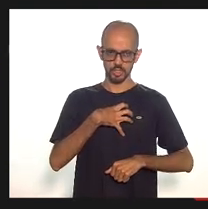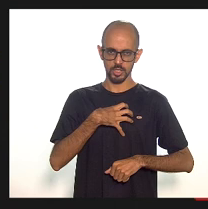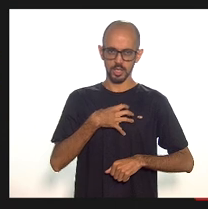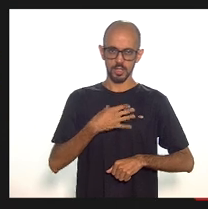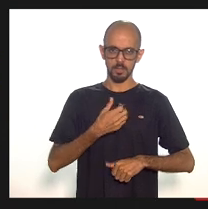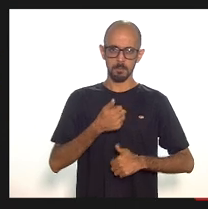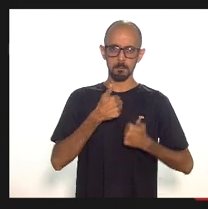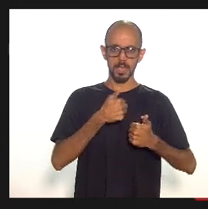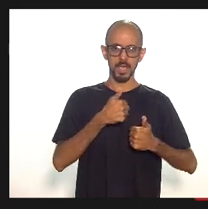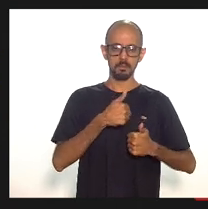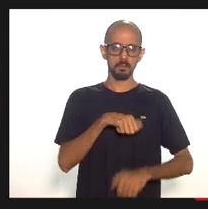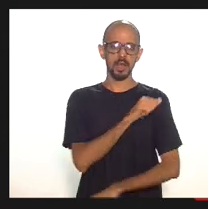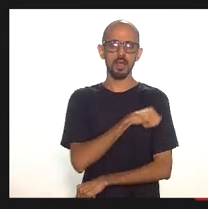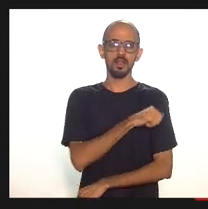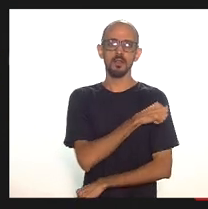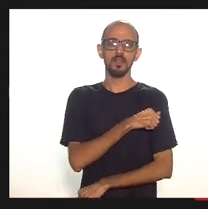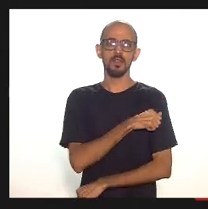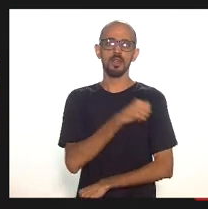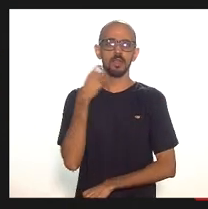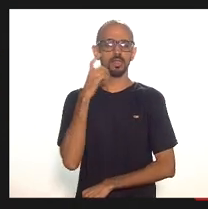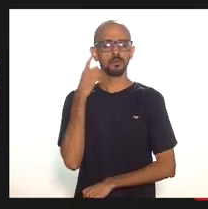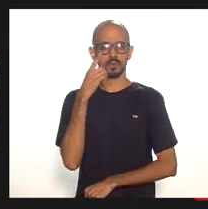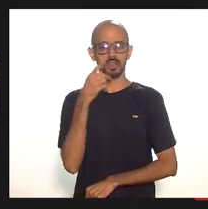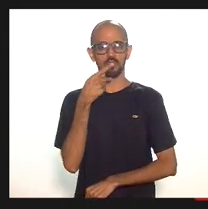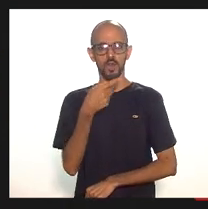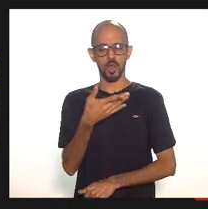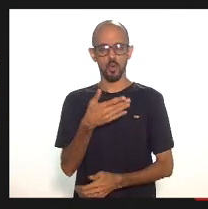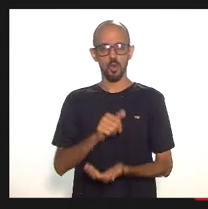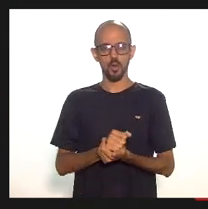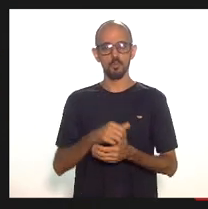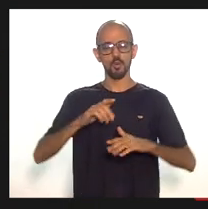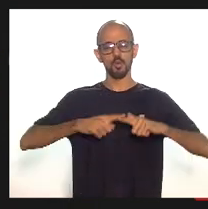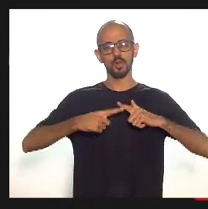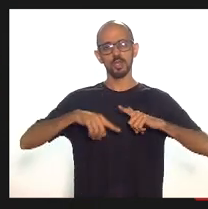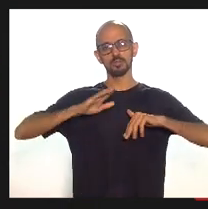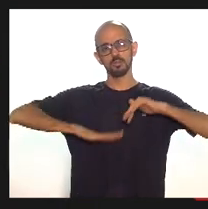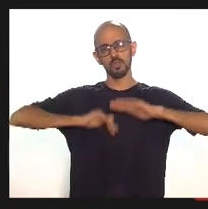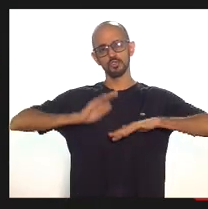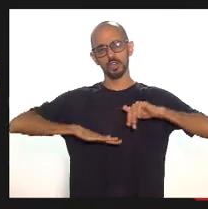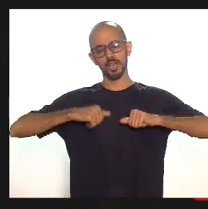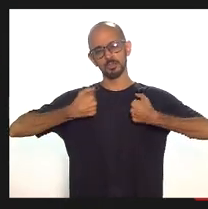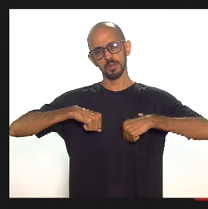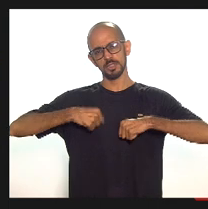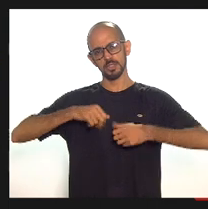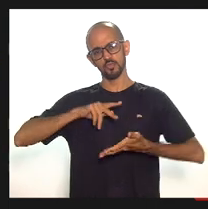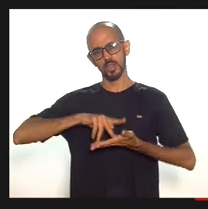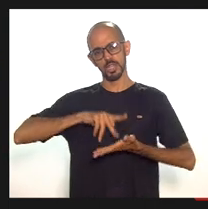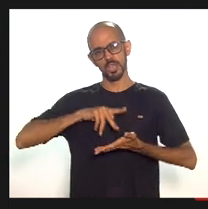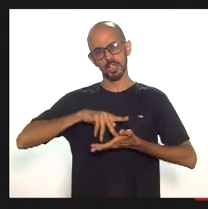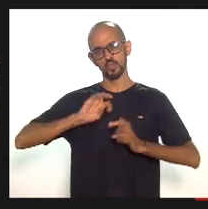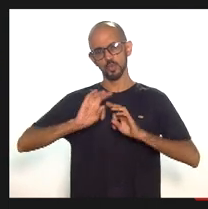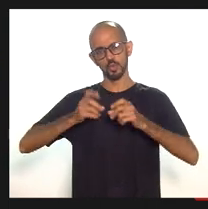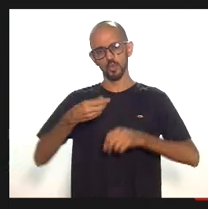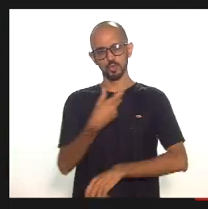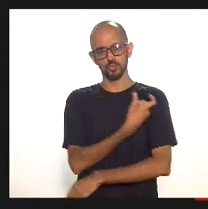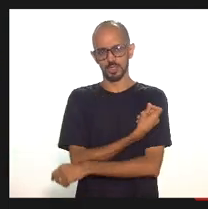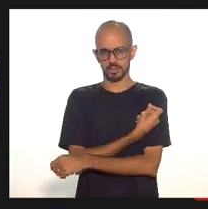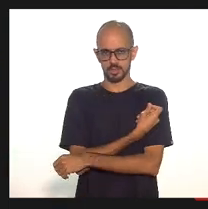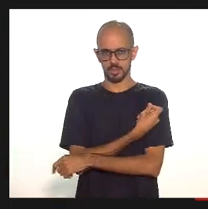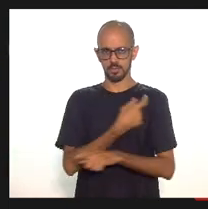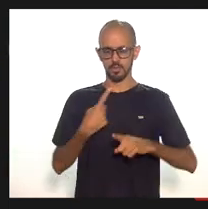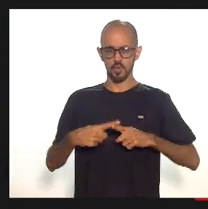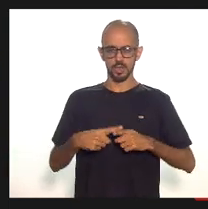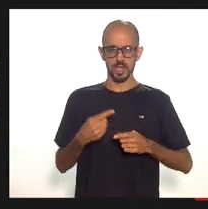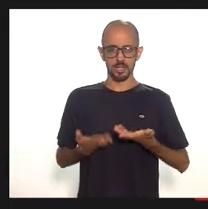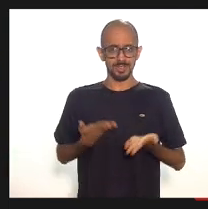Rejane, e digo mais, que esses profissionais realmente precisam de ter eles todos serem vacinados, porque lá as tratativas que deveriam